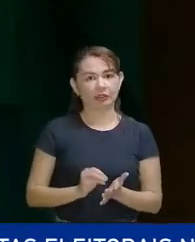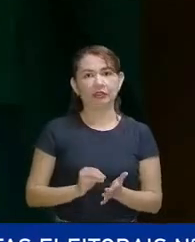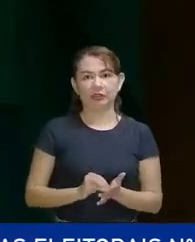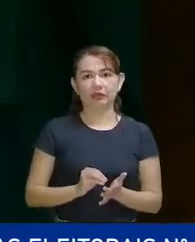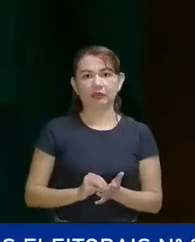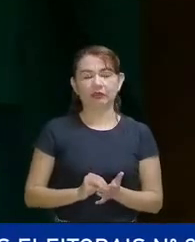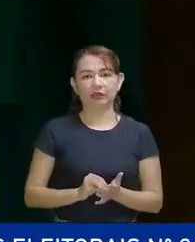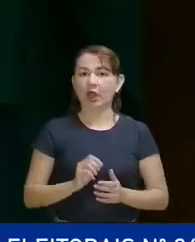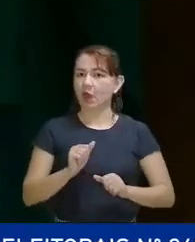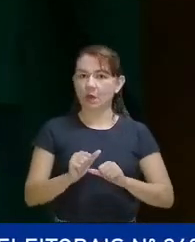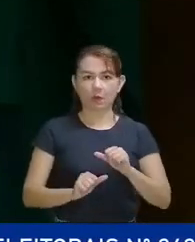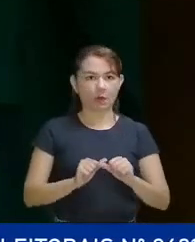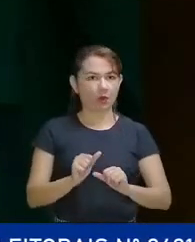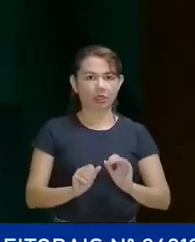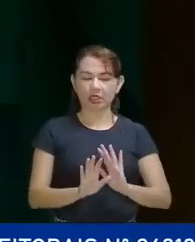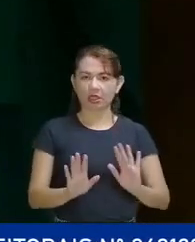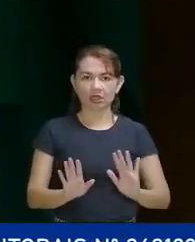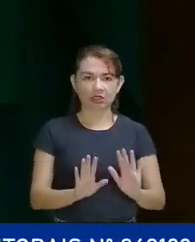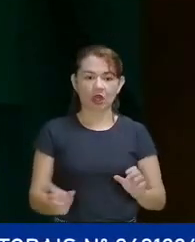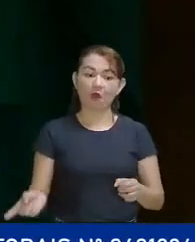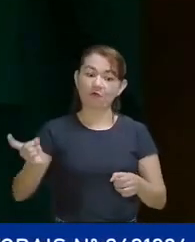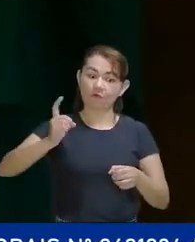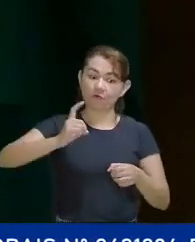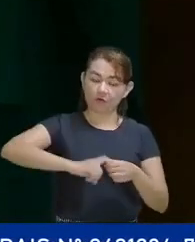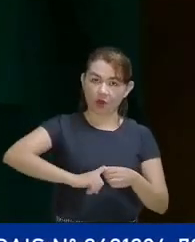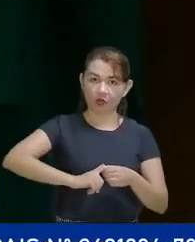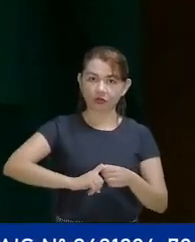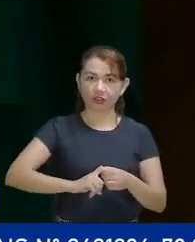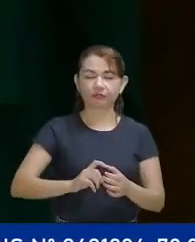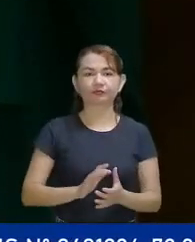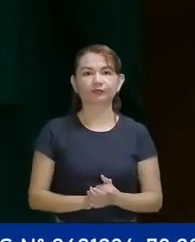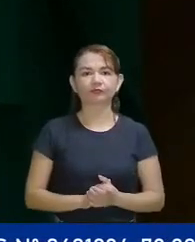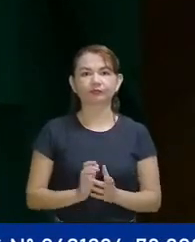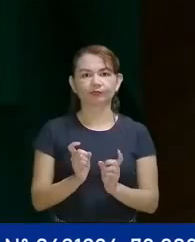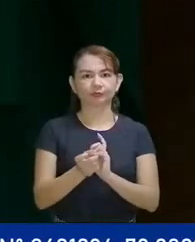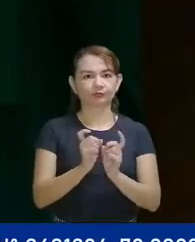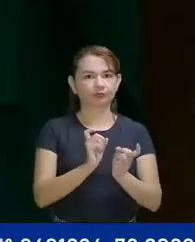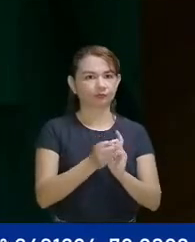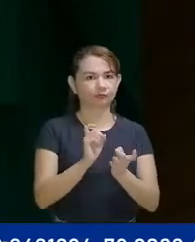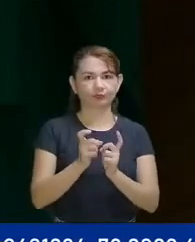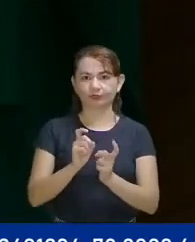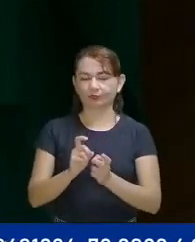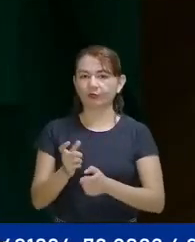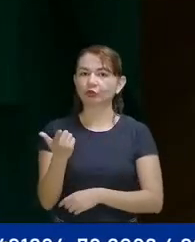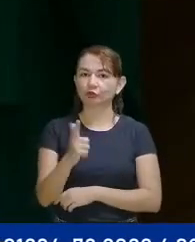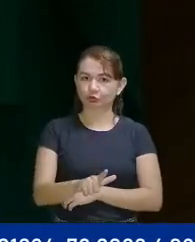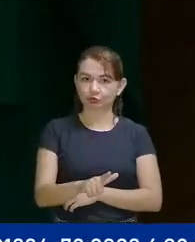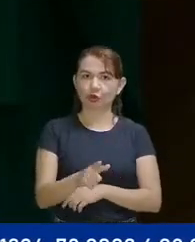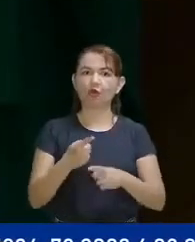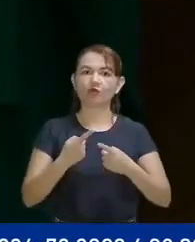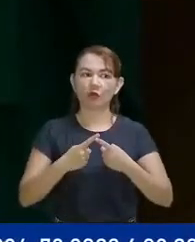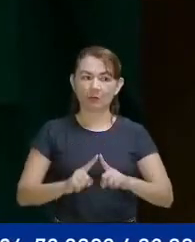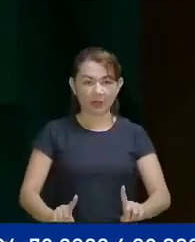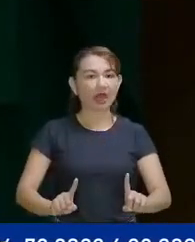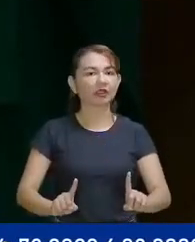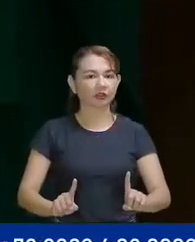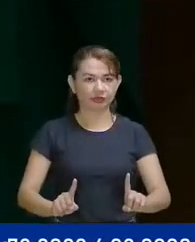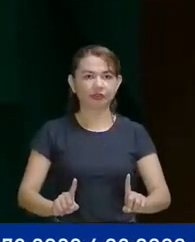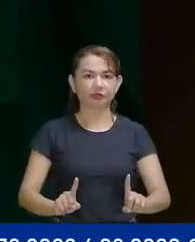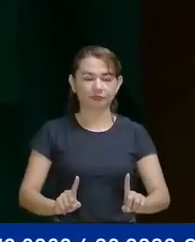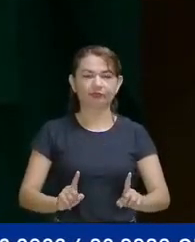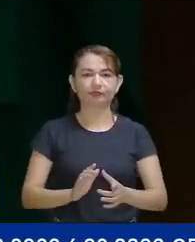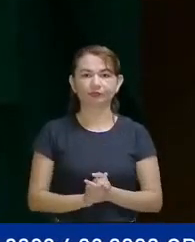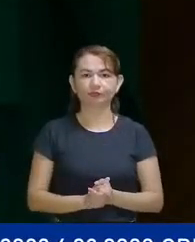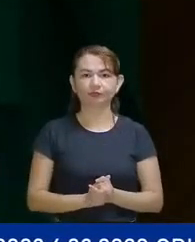Ela não reforma, ela devolve para a nova deliberação, mas essa nova deliberação deve ser procedida